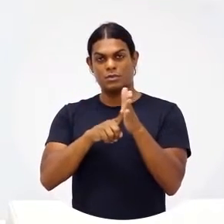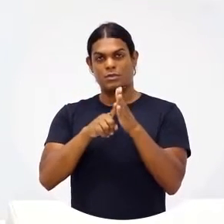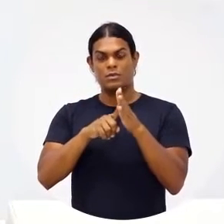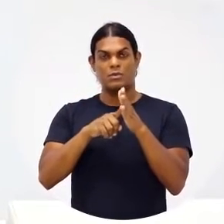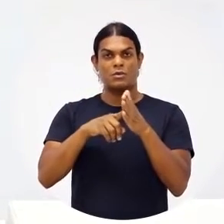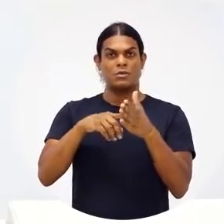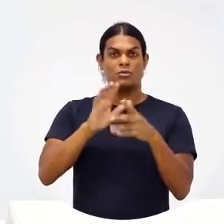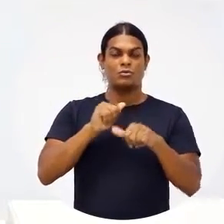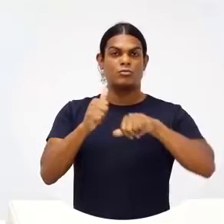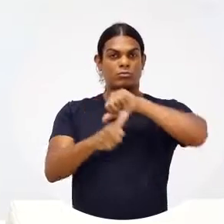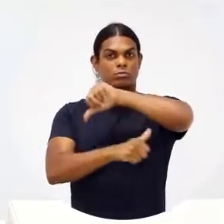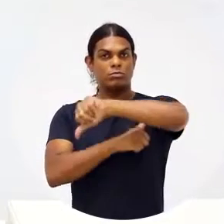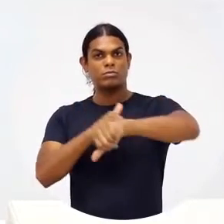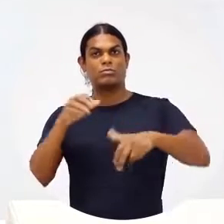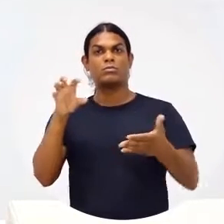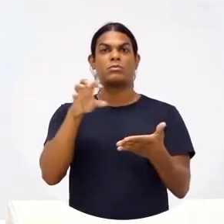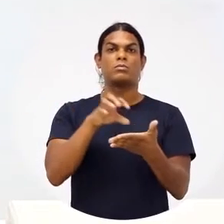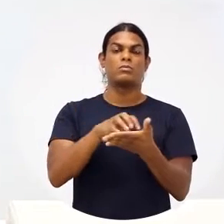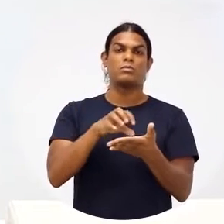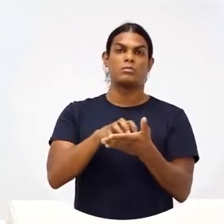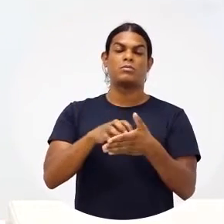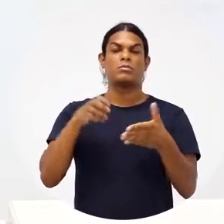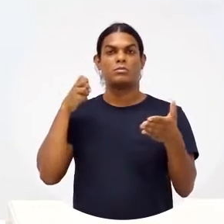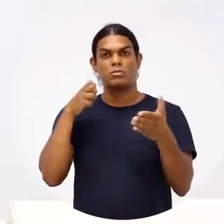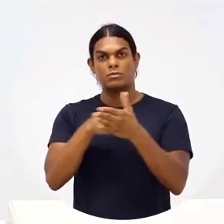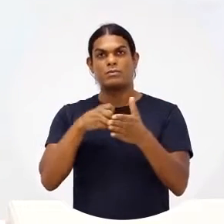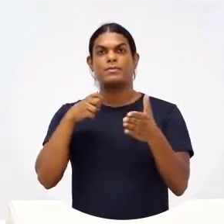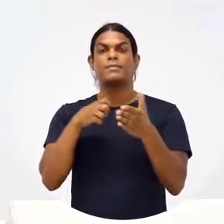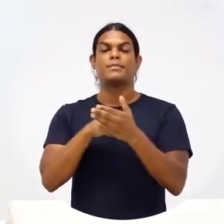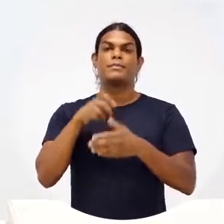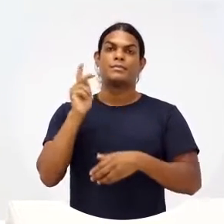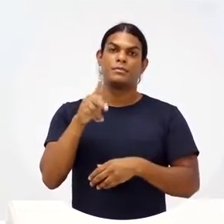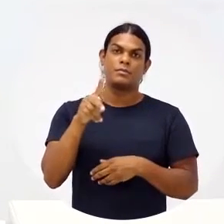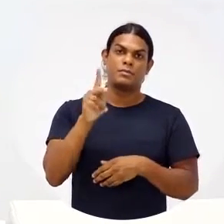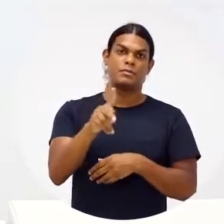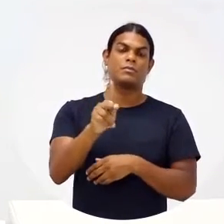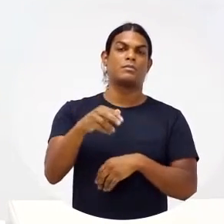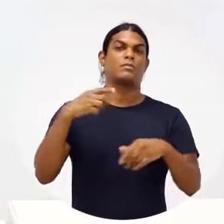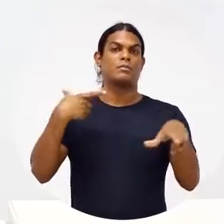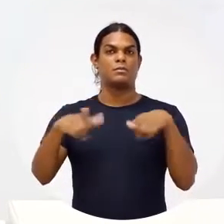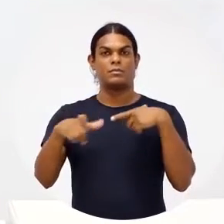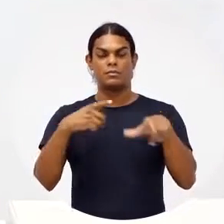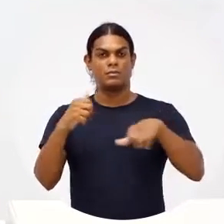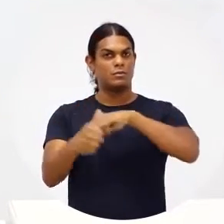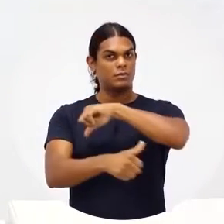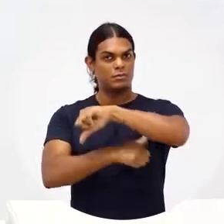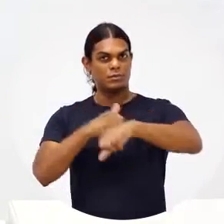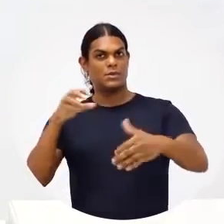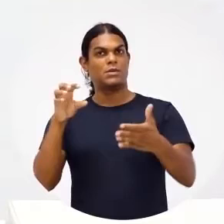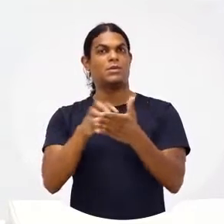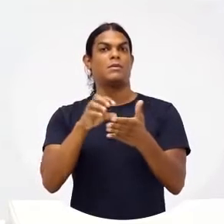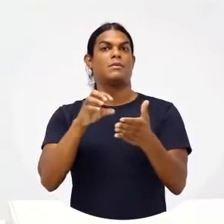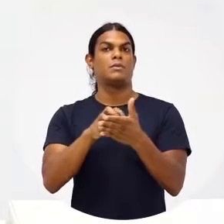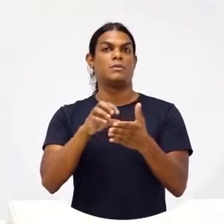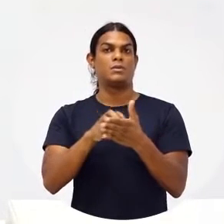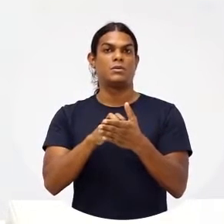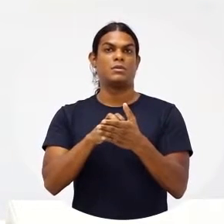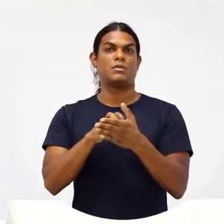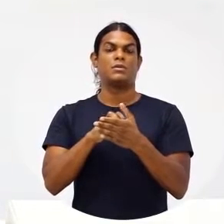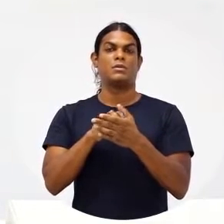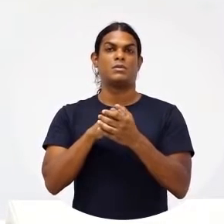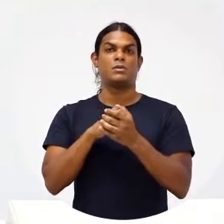de função. Então, ele é obrigatório sempre que o trabalhador ele mudar de função no seu ambiente de